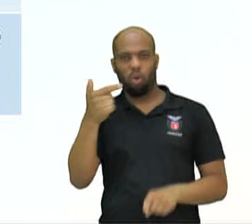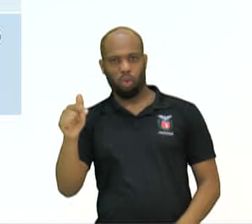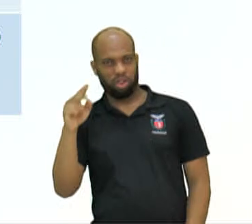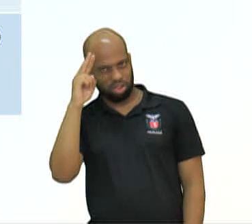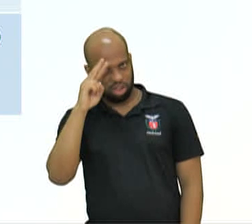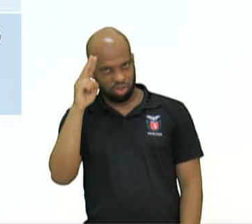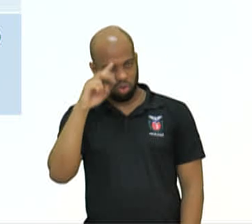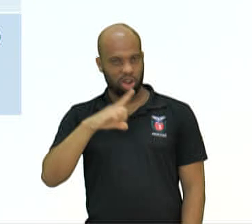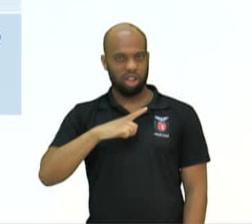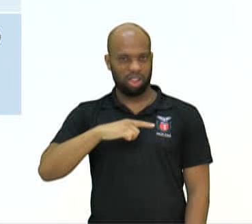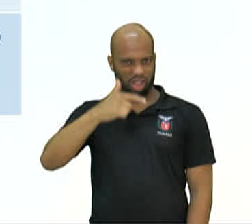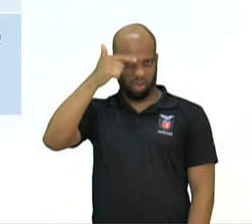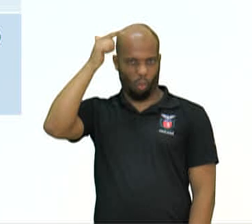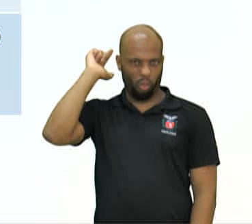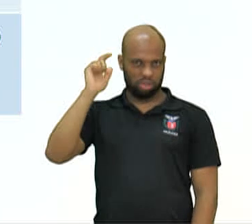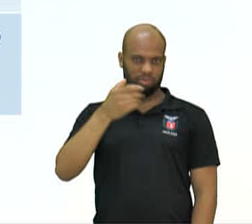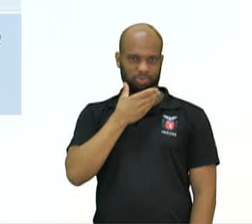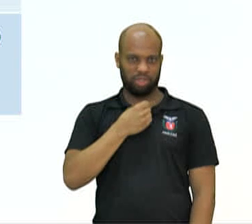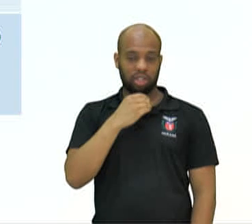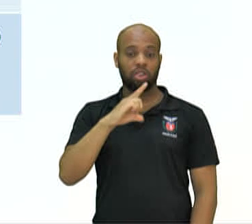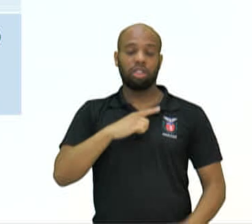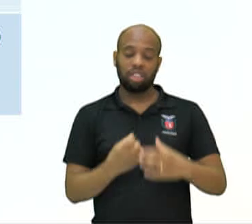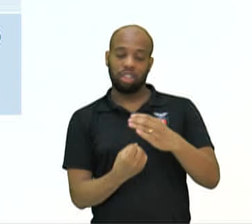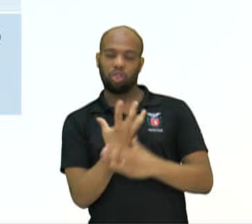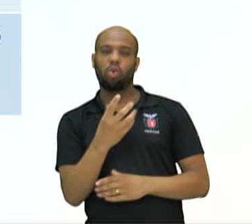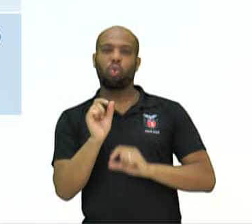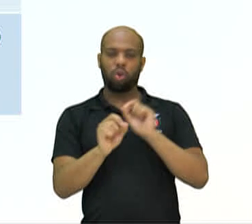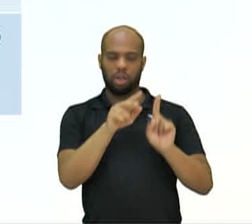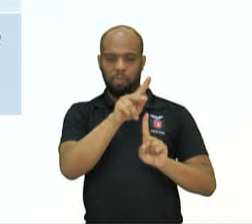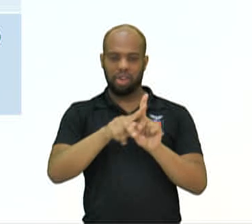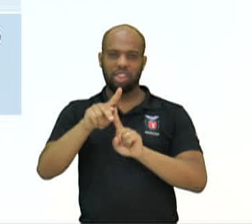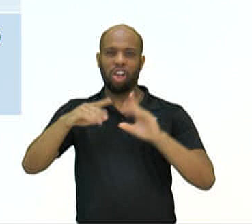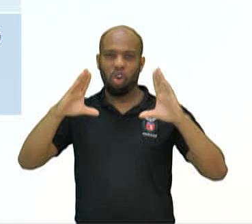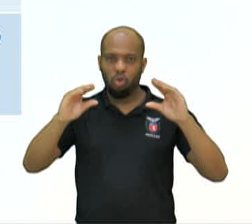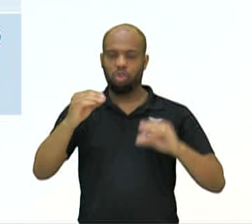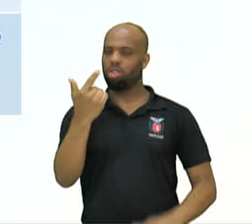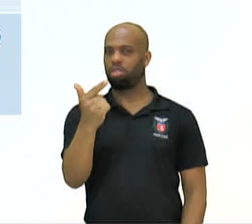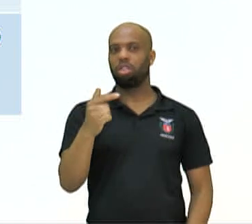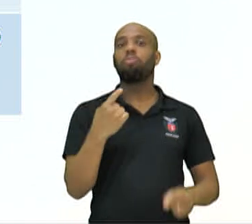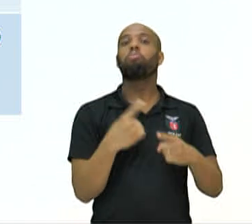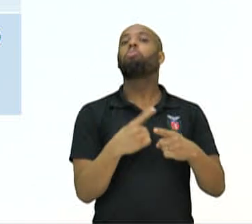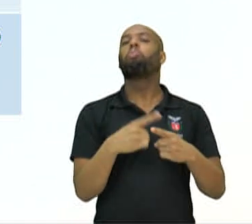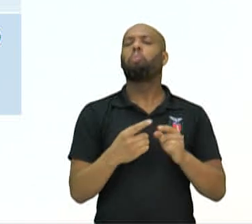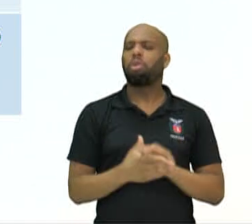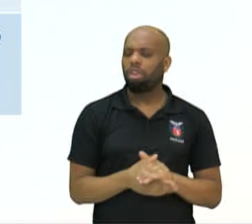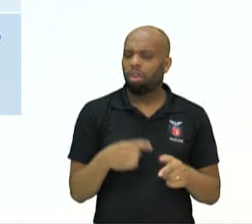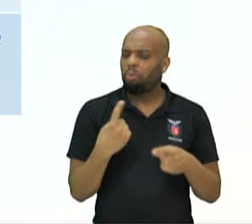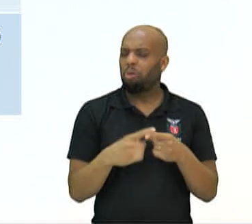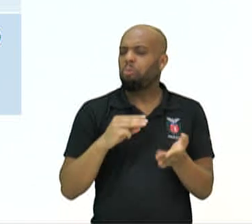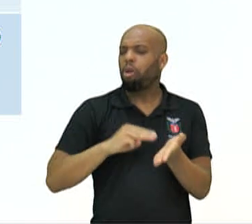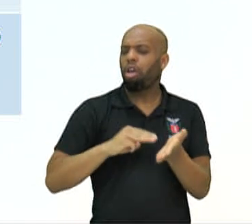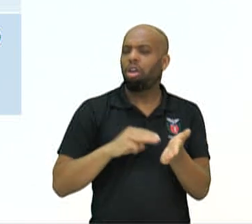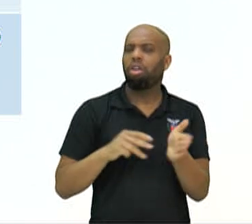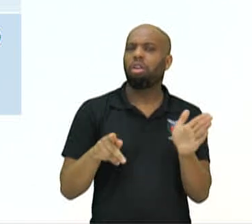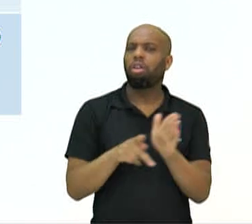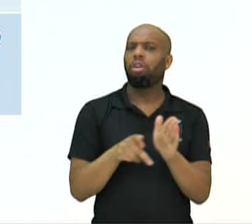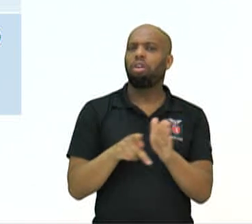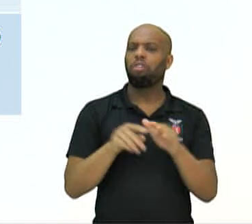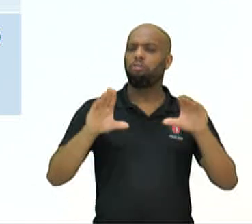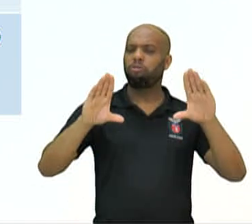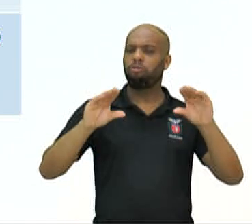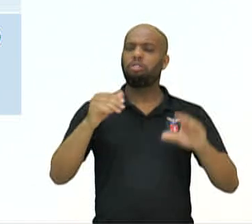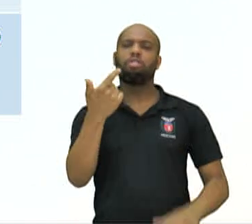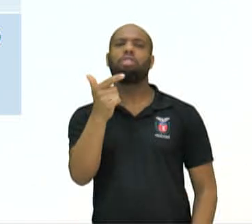ali, que a origem do personagem é desconfortável. Por que desconfortável? Porque ele